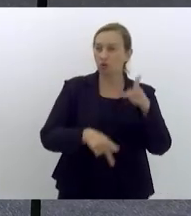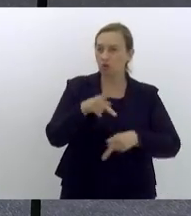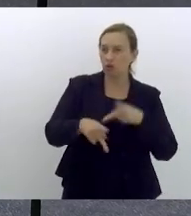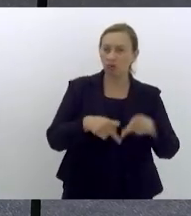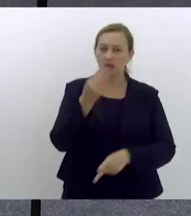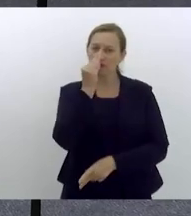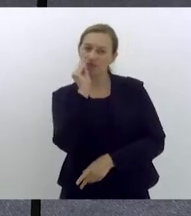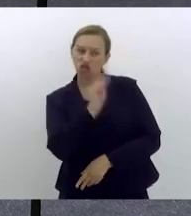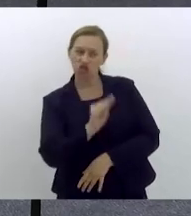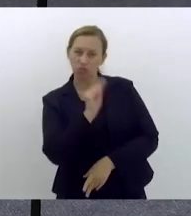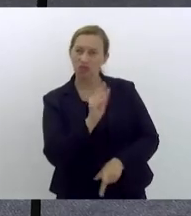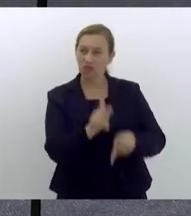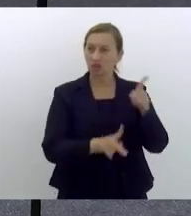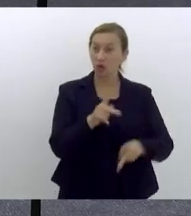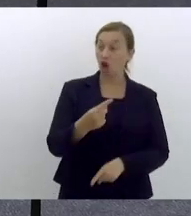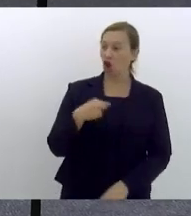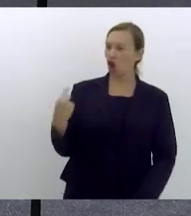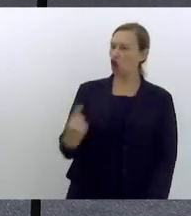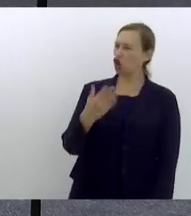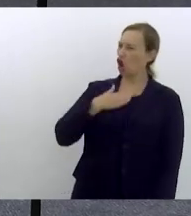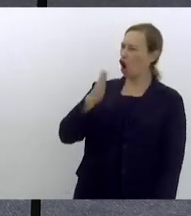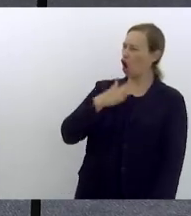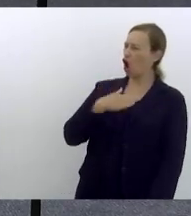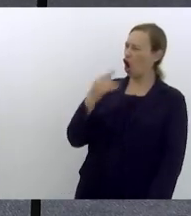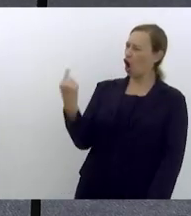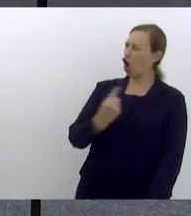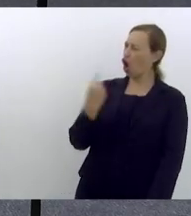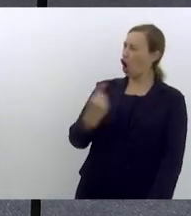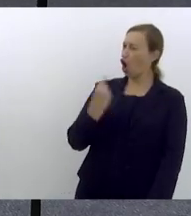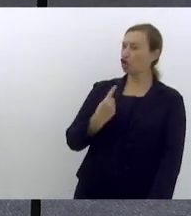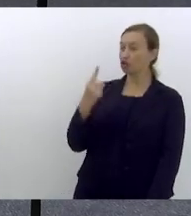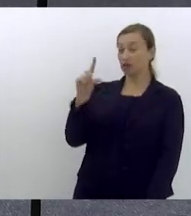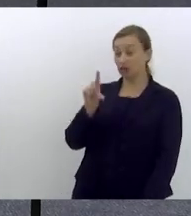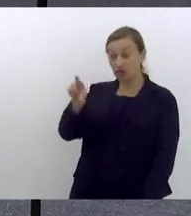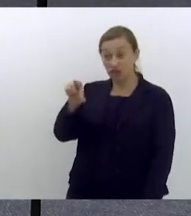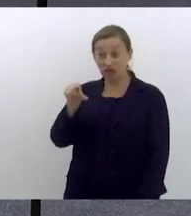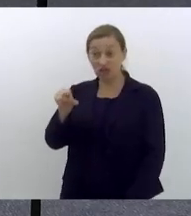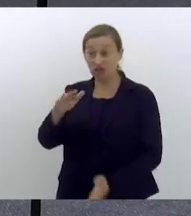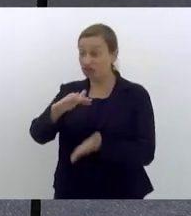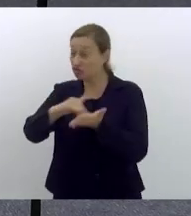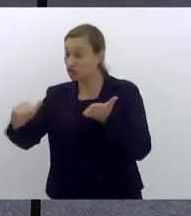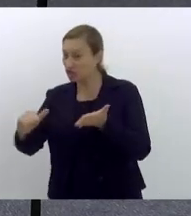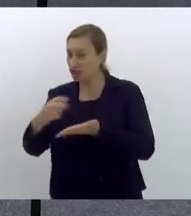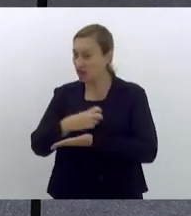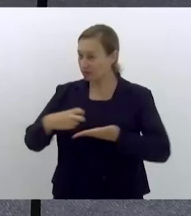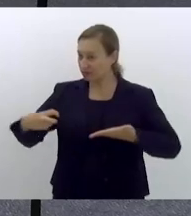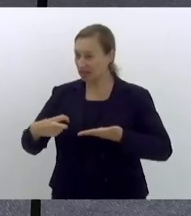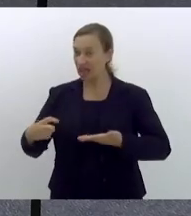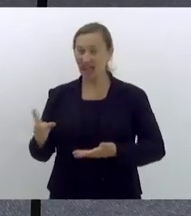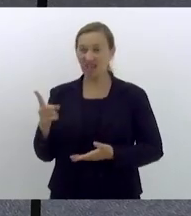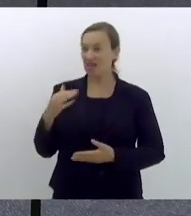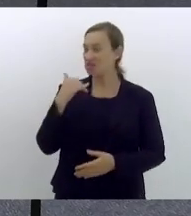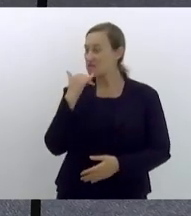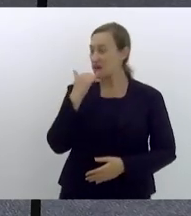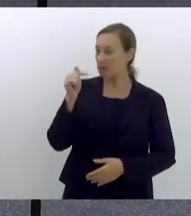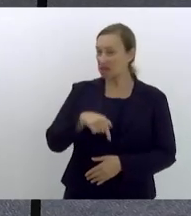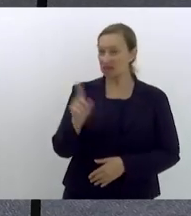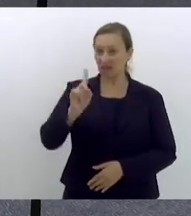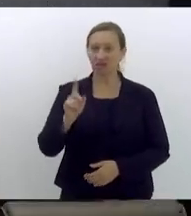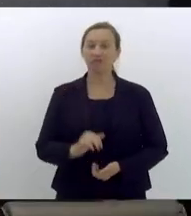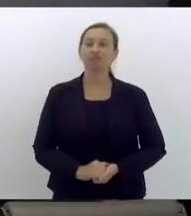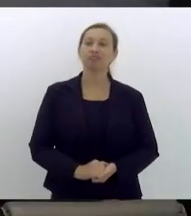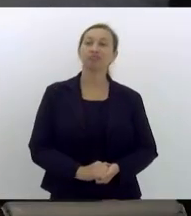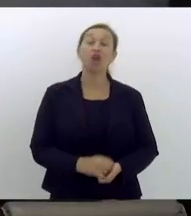a população e nós que tiramos nós que tiramos não vem para cá de historinha e papo furado não muito obrigado